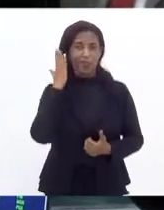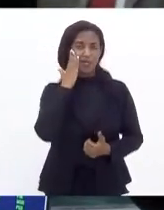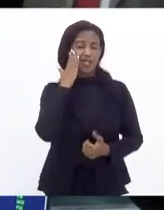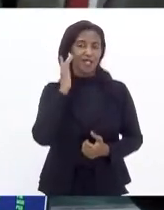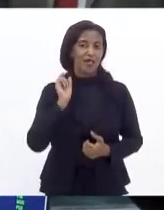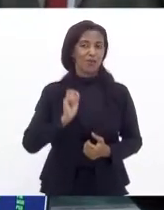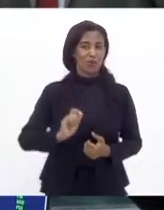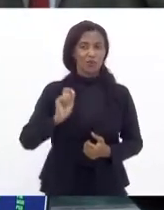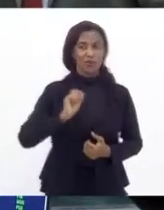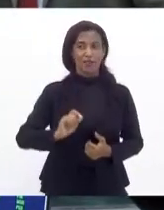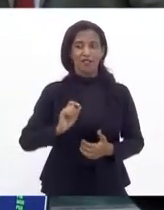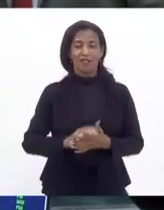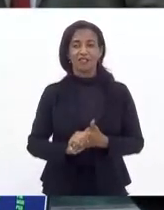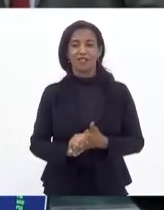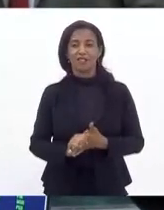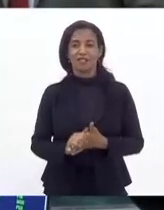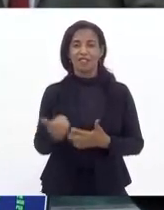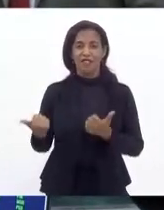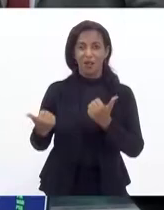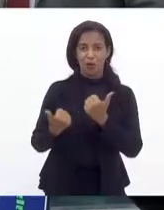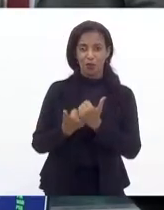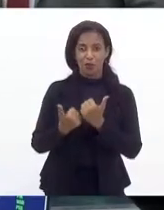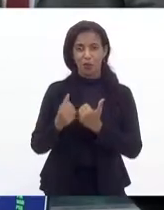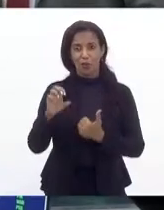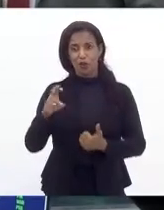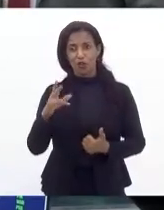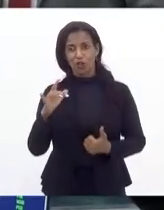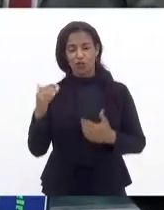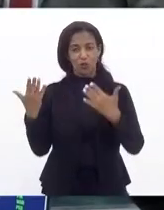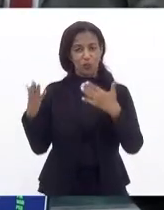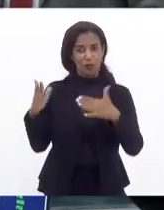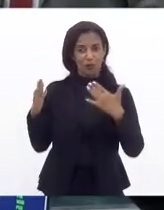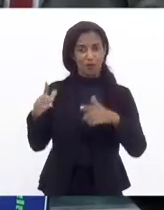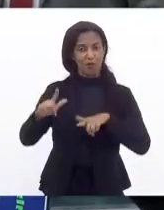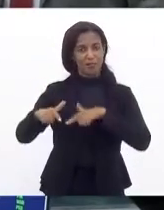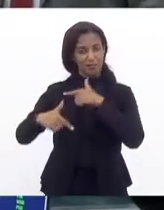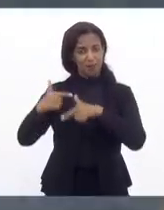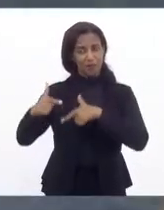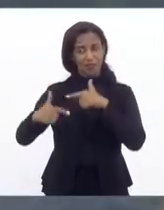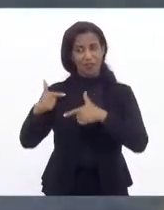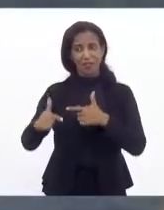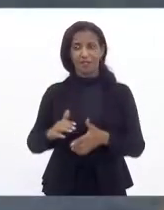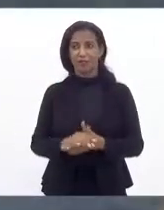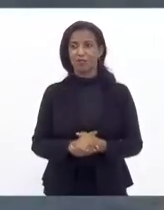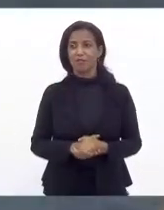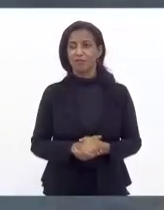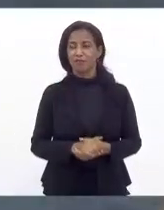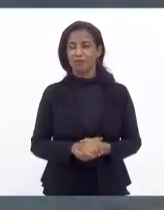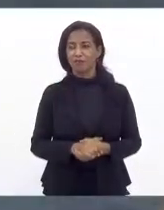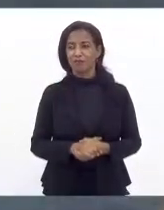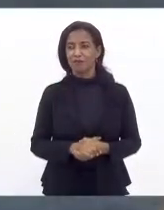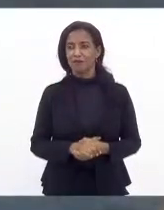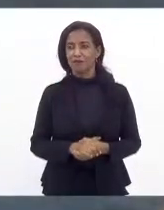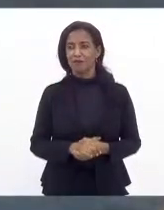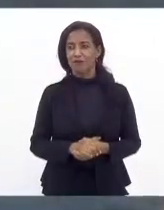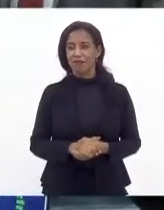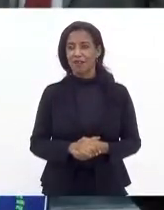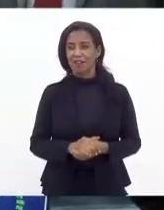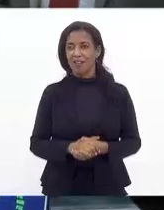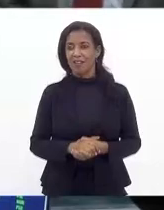isso significa. Dando cobertura ao deputado Chico Machado e parabenizar apoio a atuação do deputado Valdec e do deputado Rodrigo.